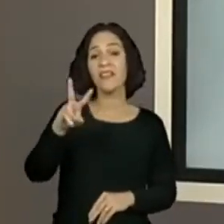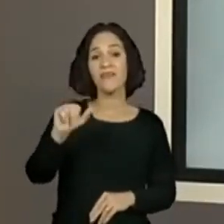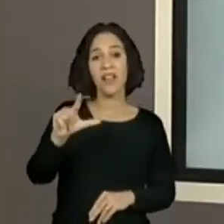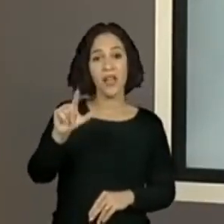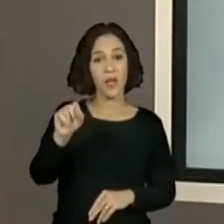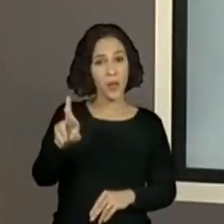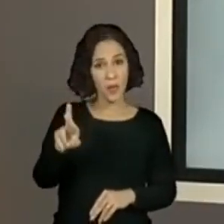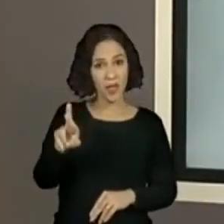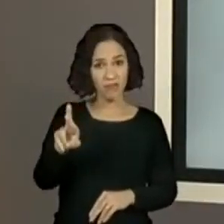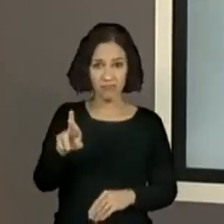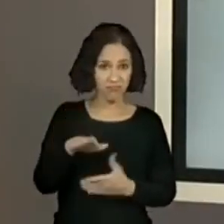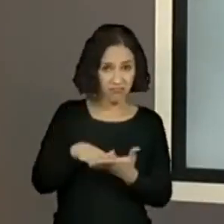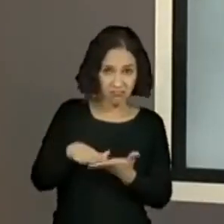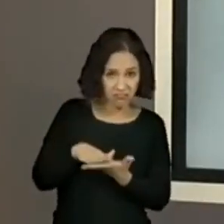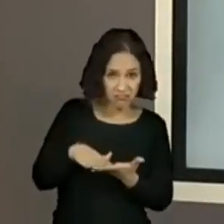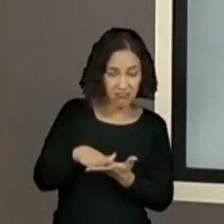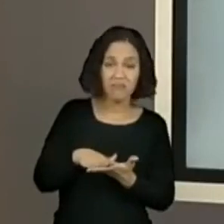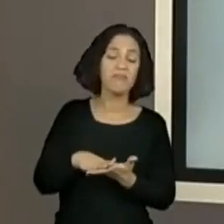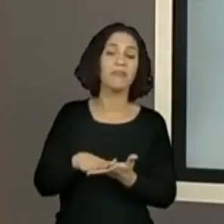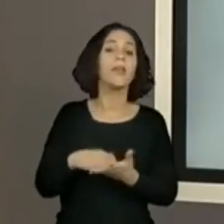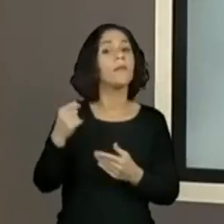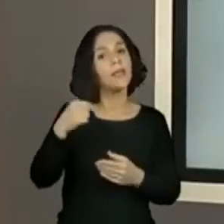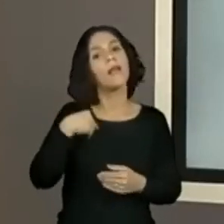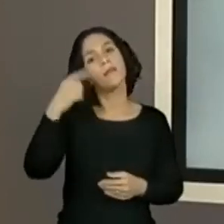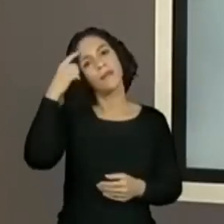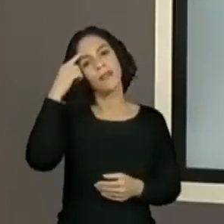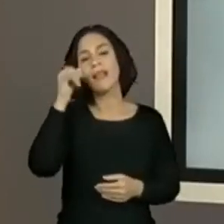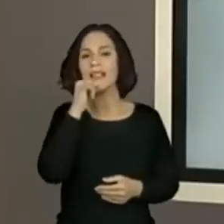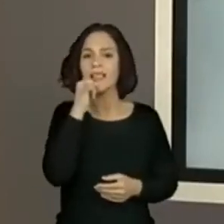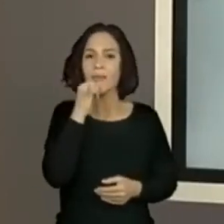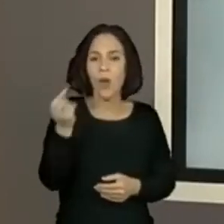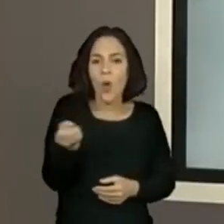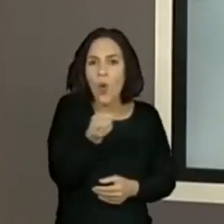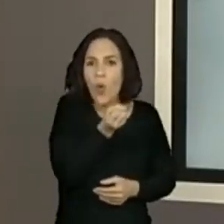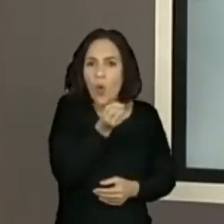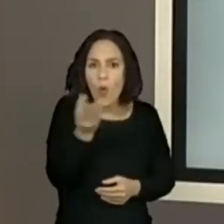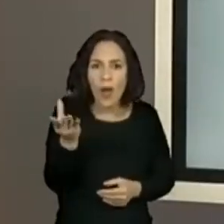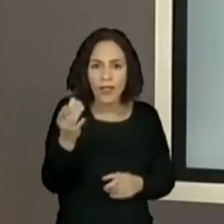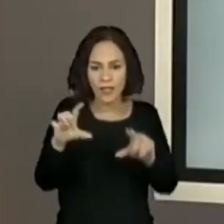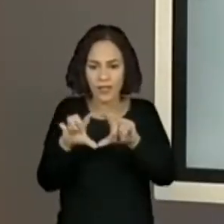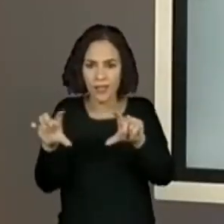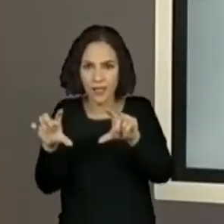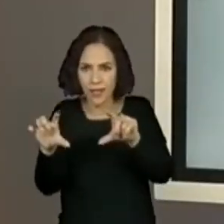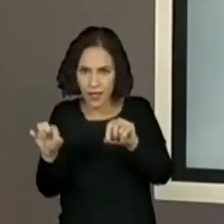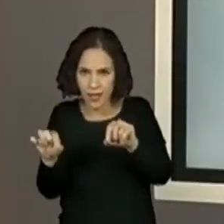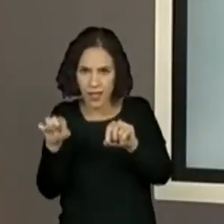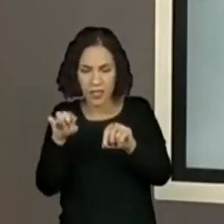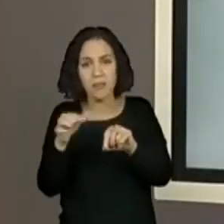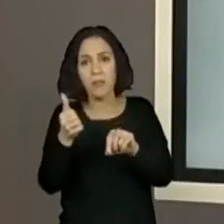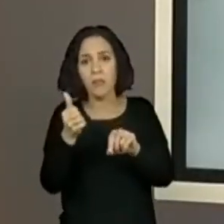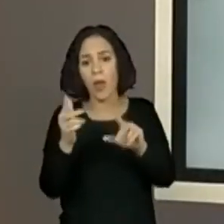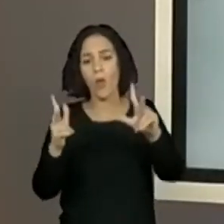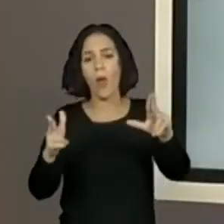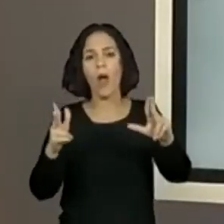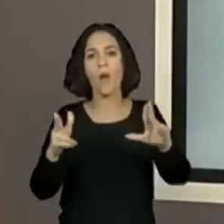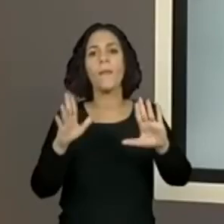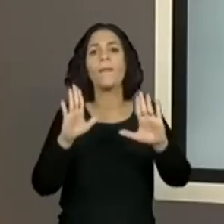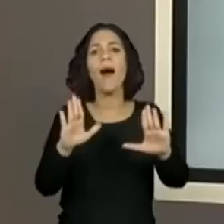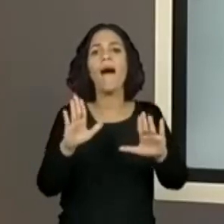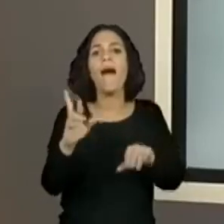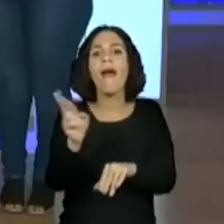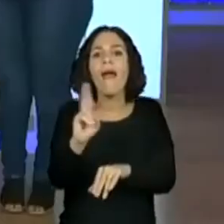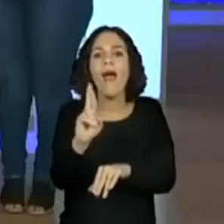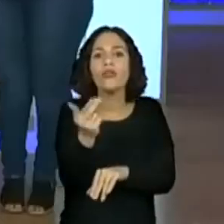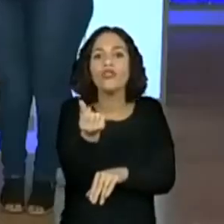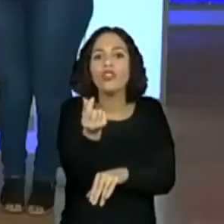eu preciso olhar para esse valor. Isso vai diferenciar muito a questão do valor de reais que eles vão ter em cofrinho. Eles têm 8,